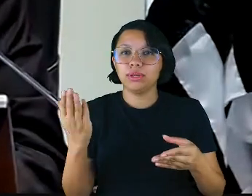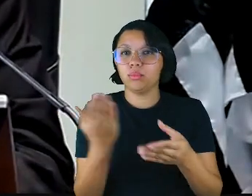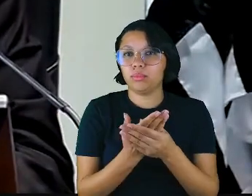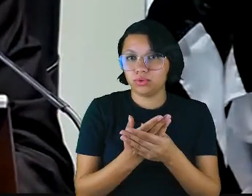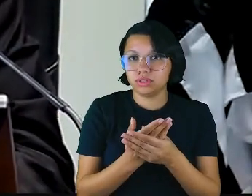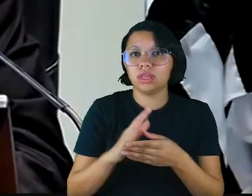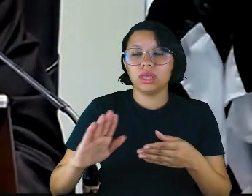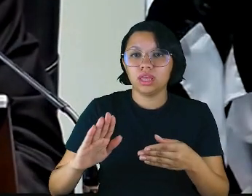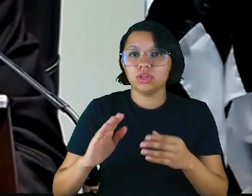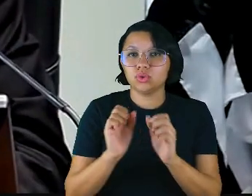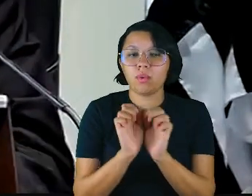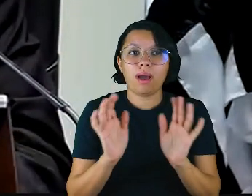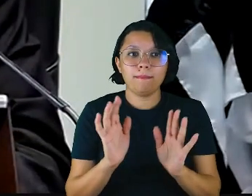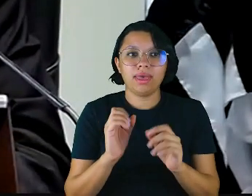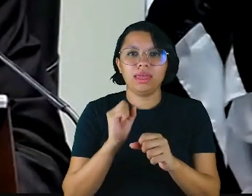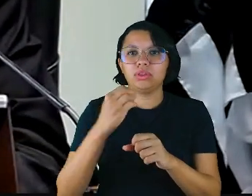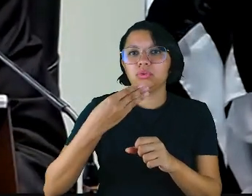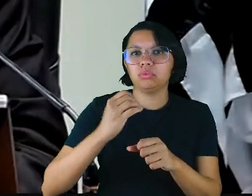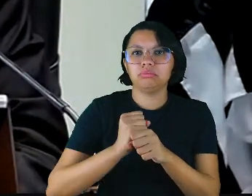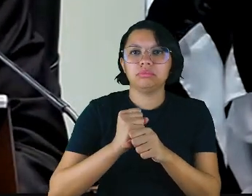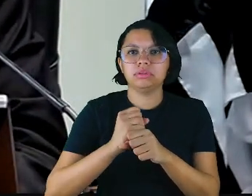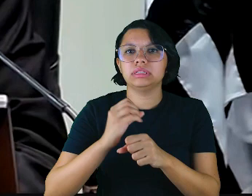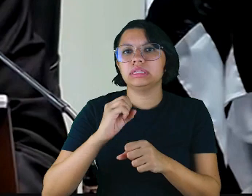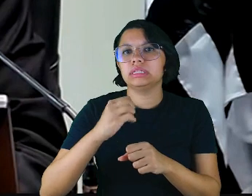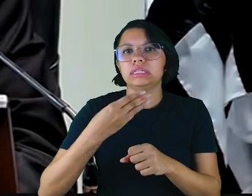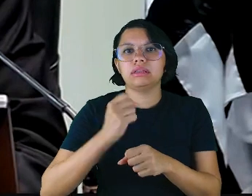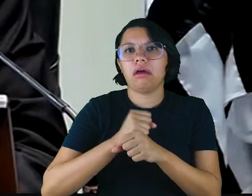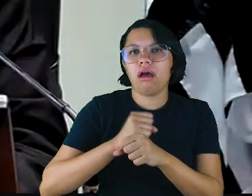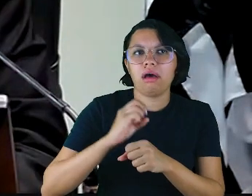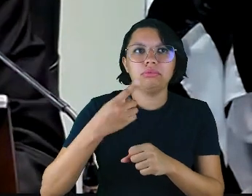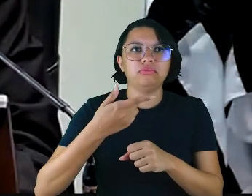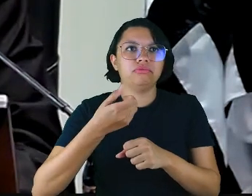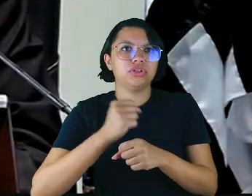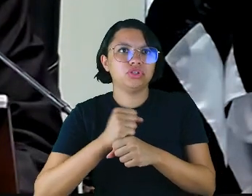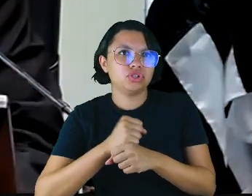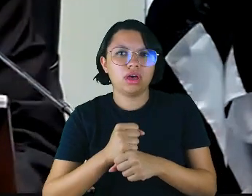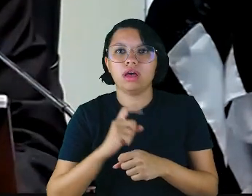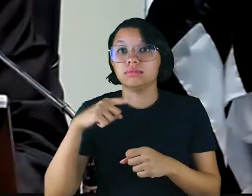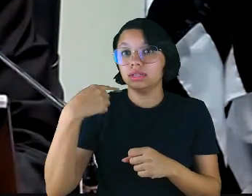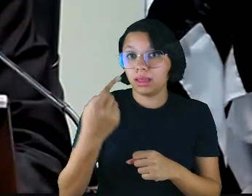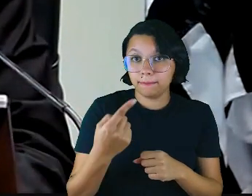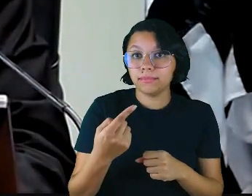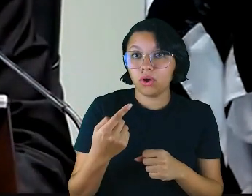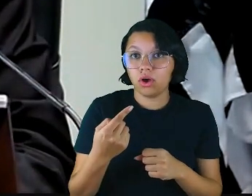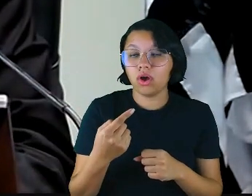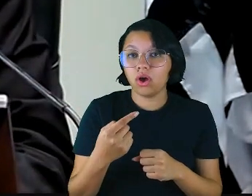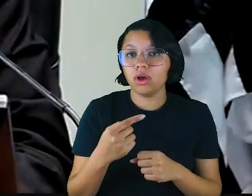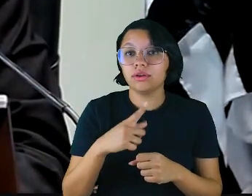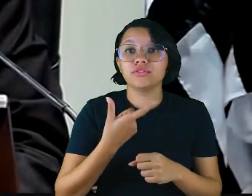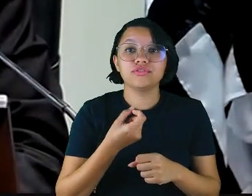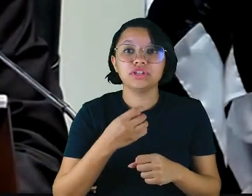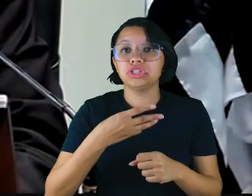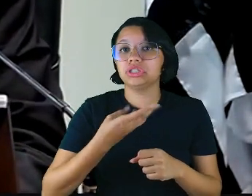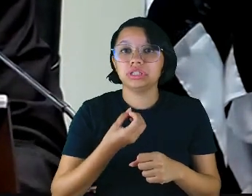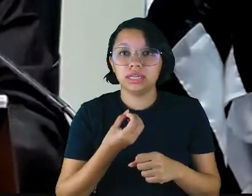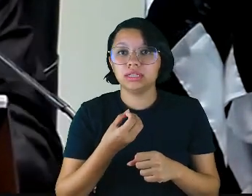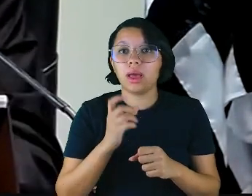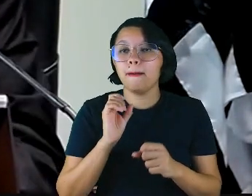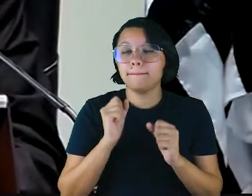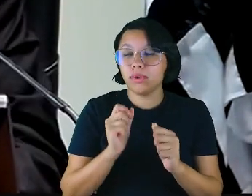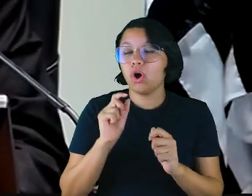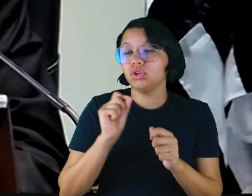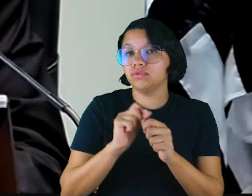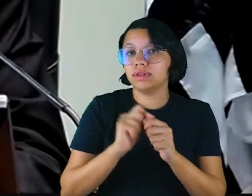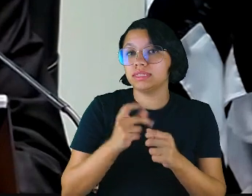depois deveria ser barrado pela prescrição, porque nós temos o hábito, e na CLT também consta, que meramente declaratória pode